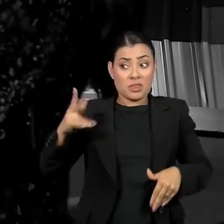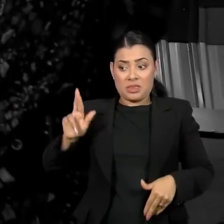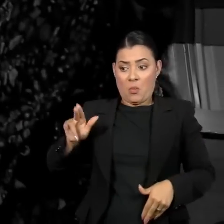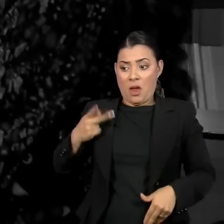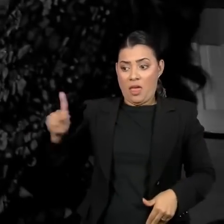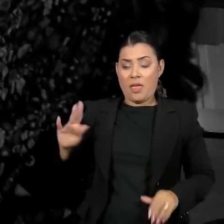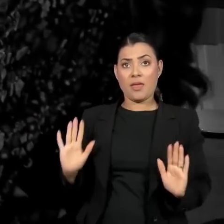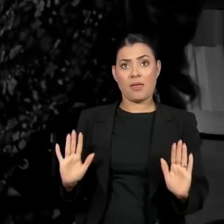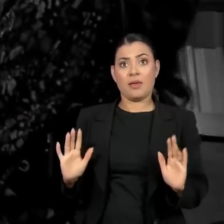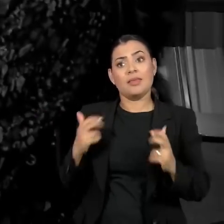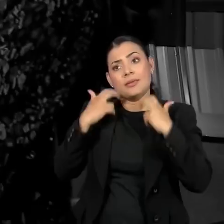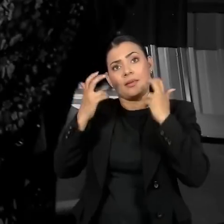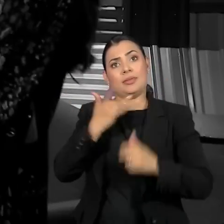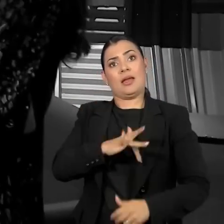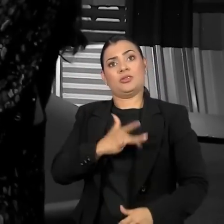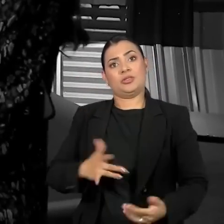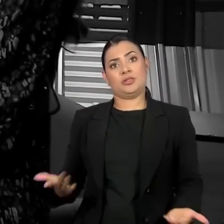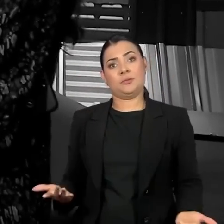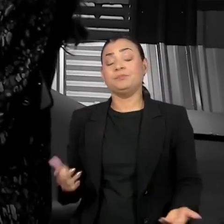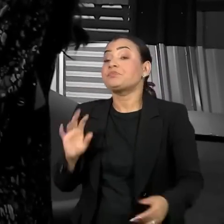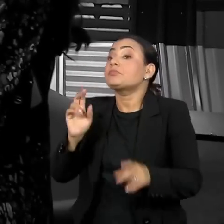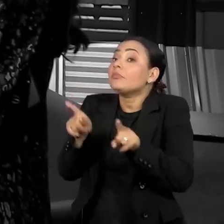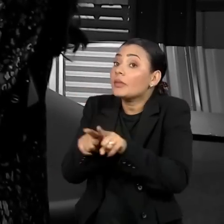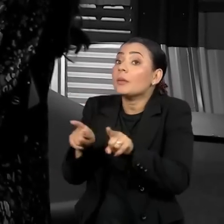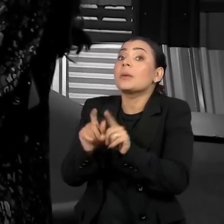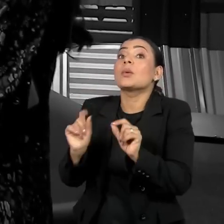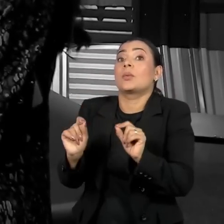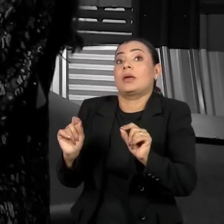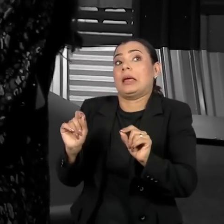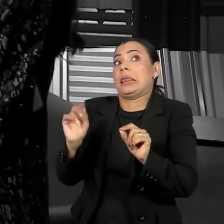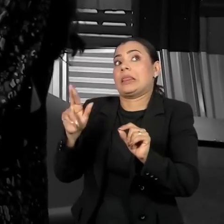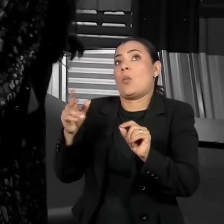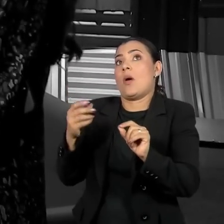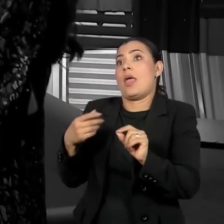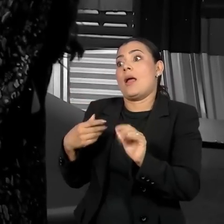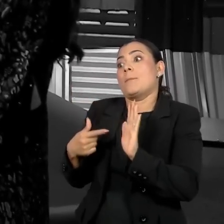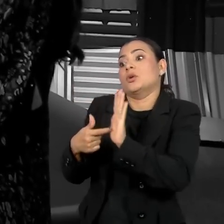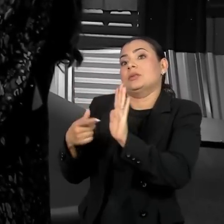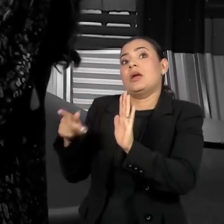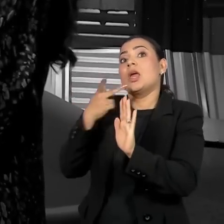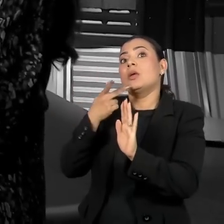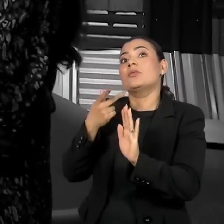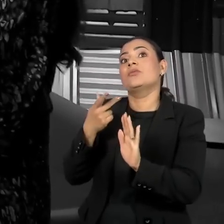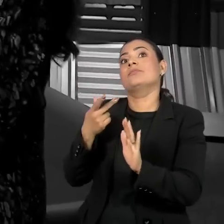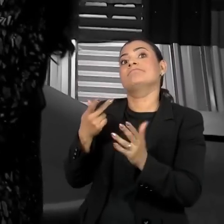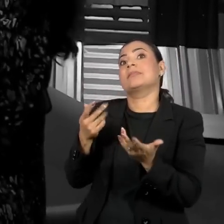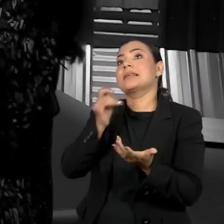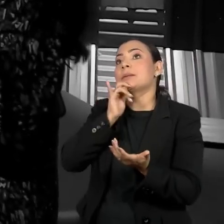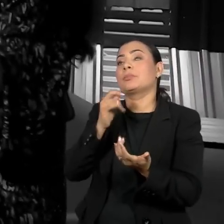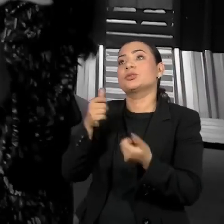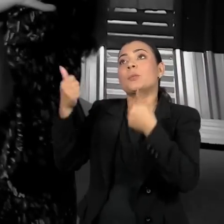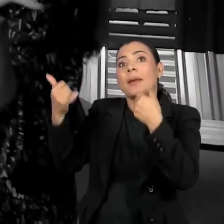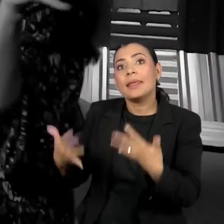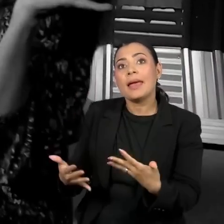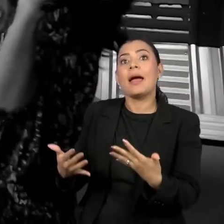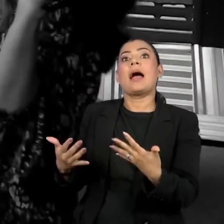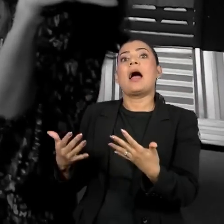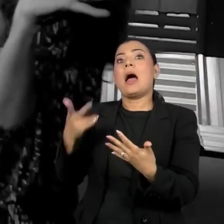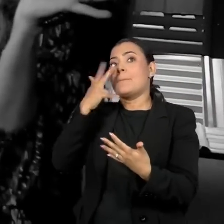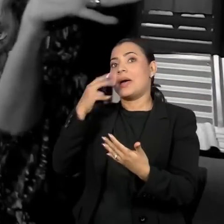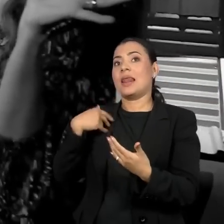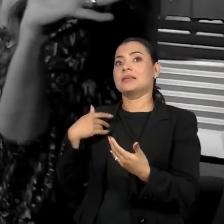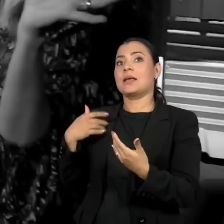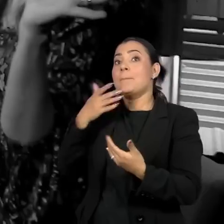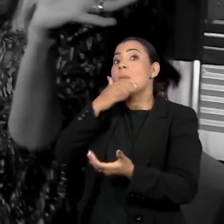Não, e tem uma outra coisa, né, Thais? Assim, que não é só entregá-lo. Eu não vou ficar ali fazendo a venda